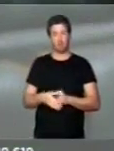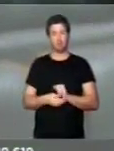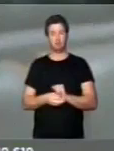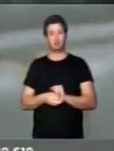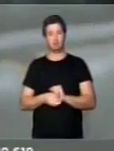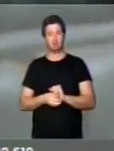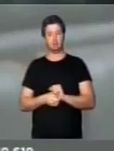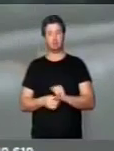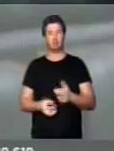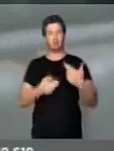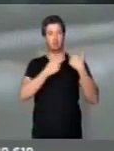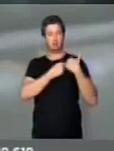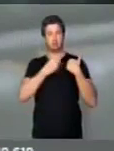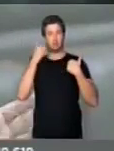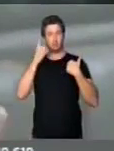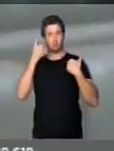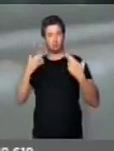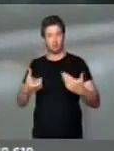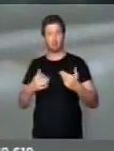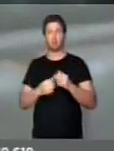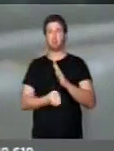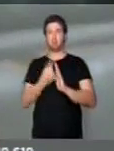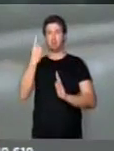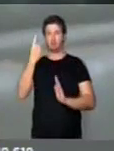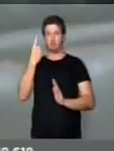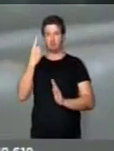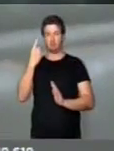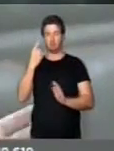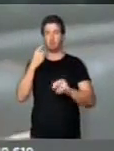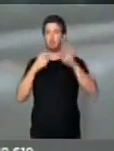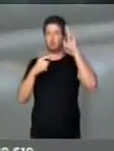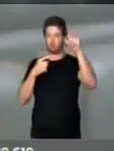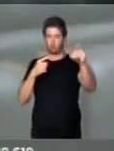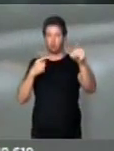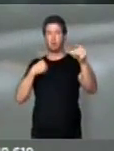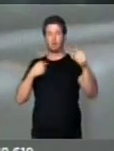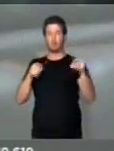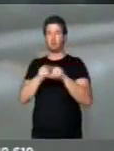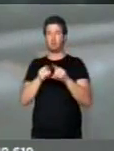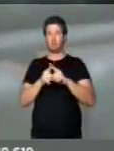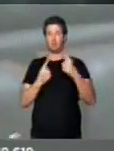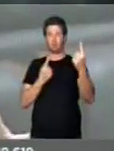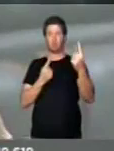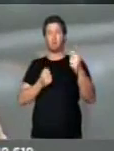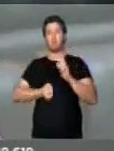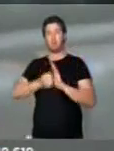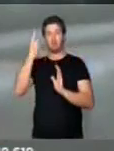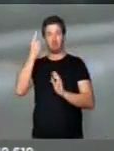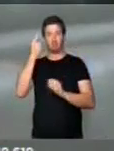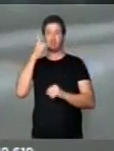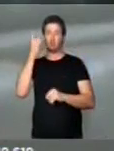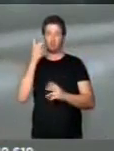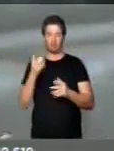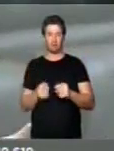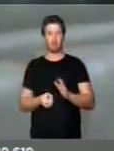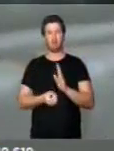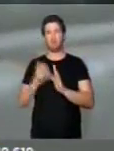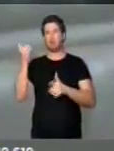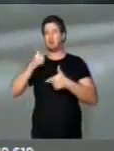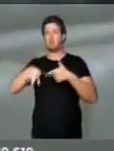esse nosso mandato, primeiro, Vossa Excelência e eu, onde uma série de